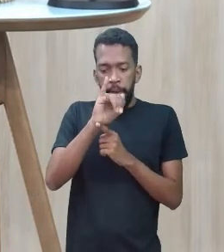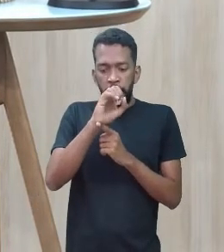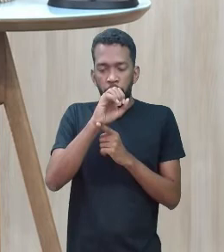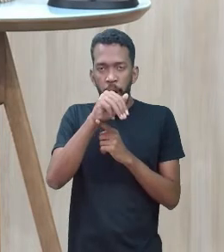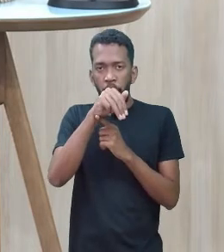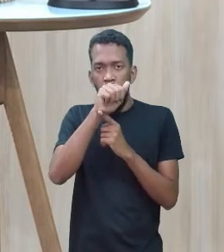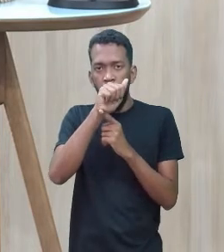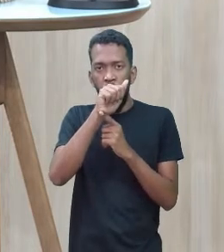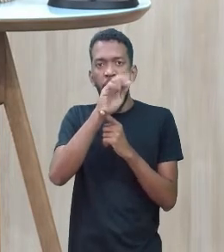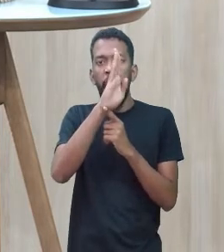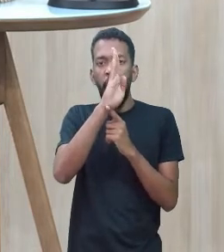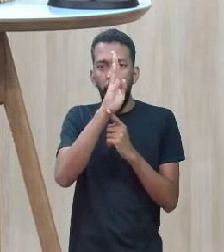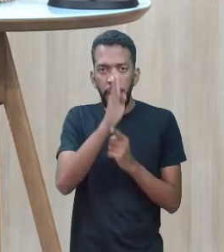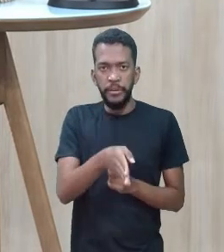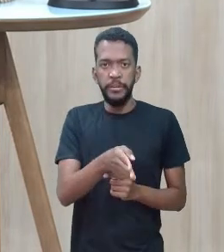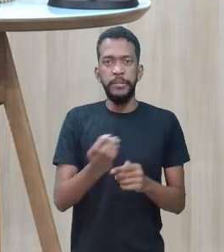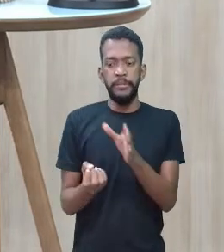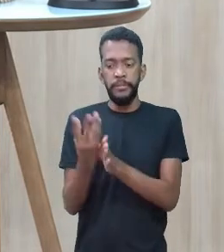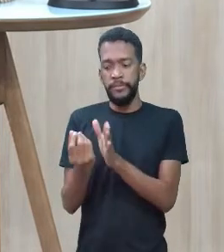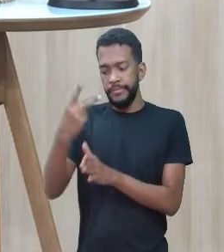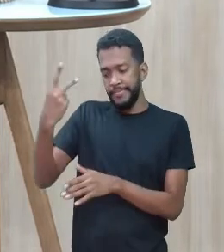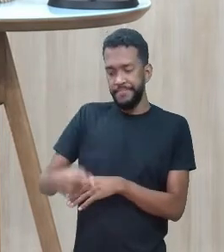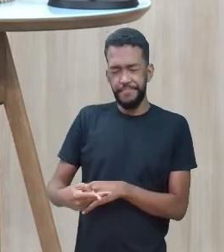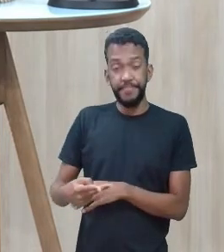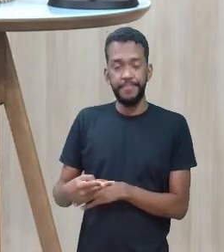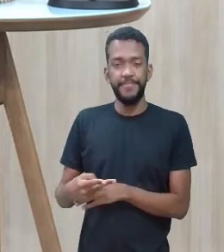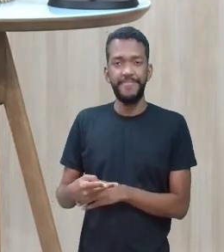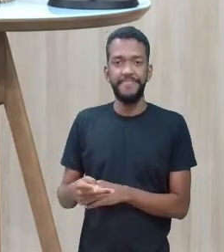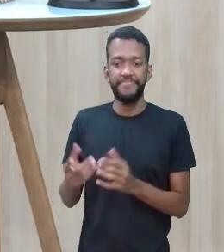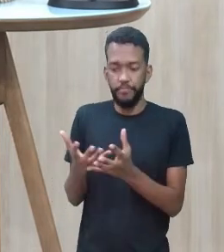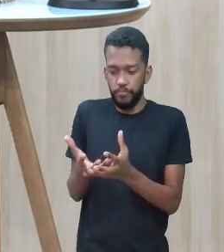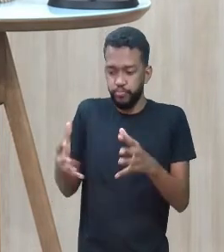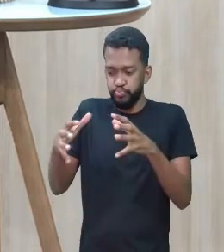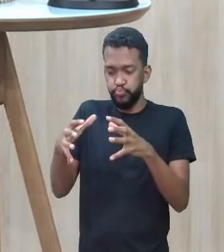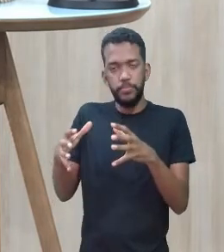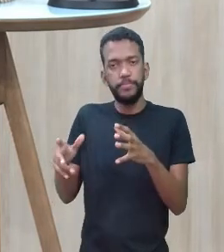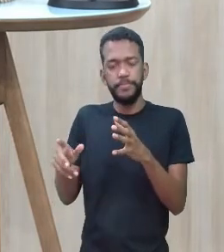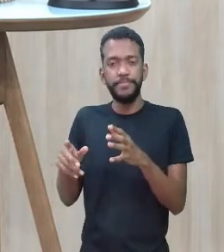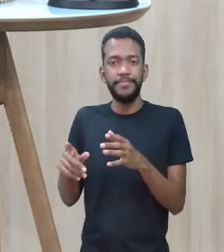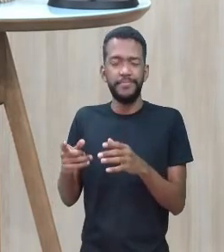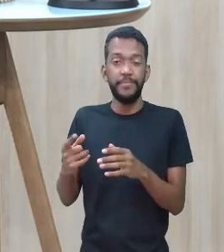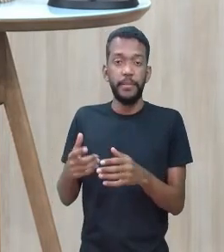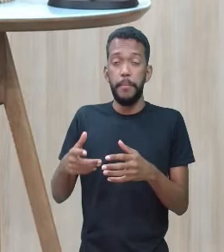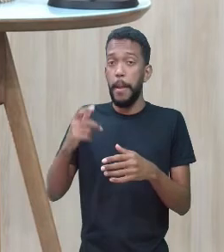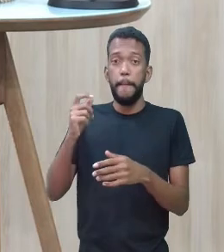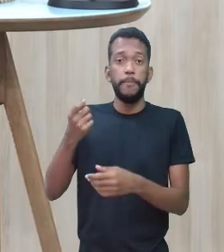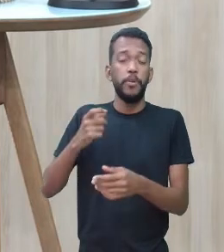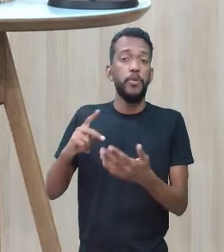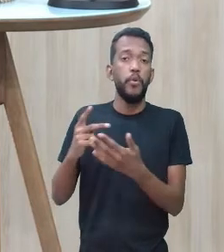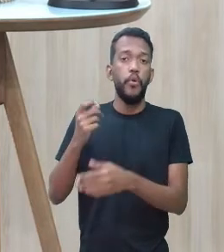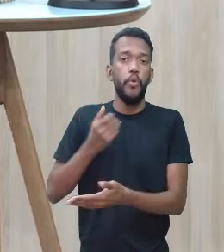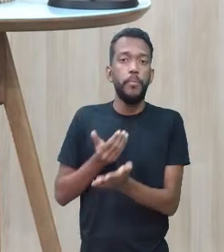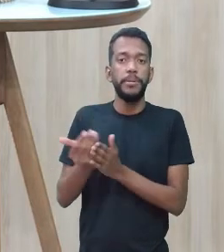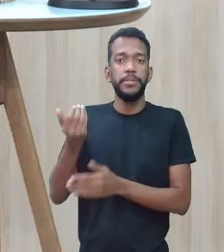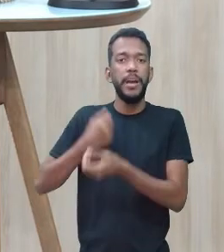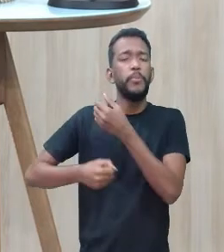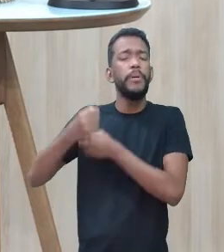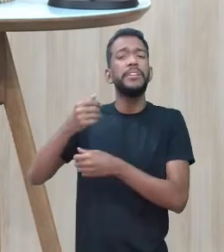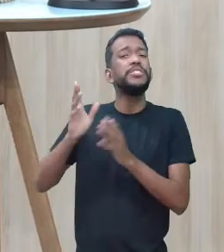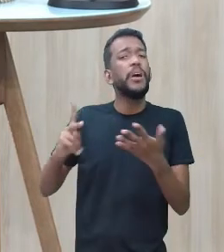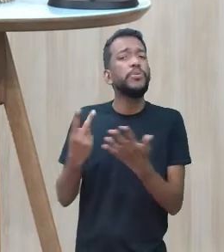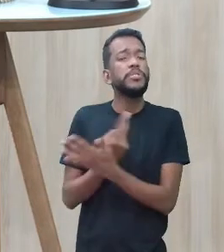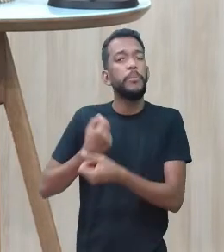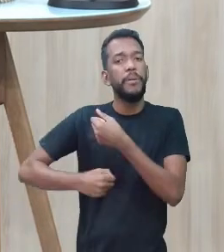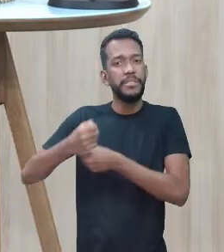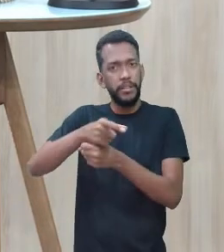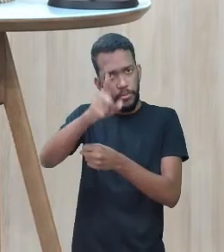aqui por uma das nossas aulas. A gente vai pensar em grande escala, como aquele que aconteceu o ano passado, gente. Vocês estão lembrados?